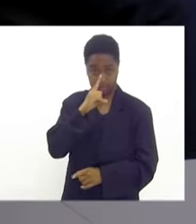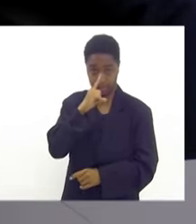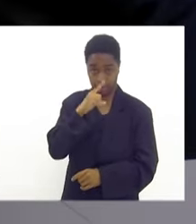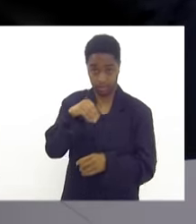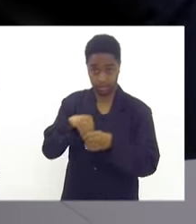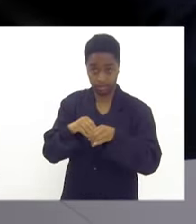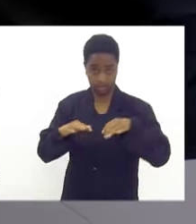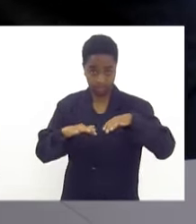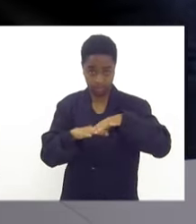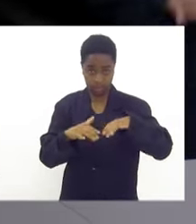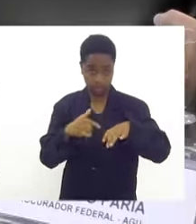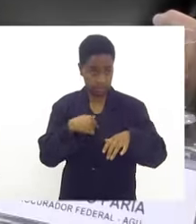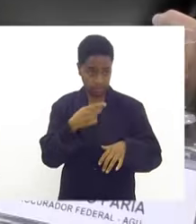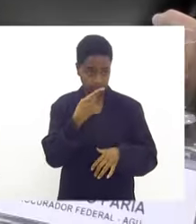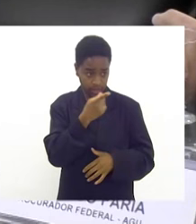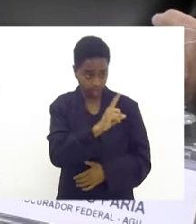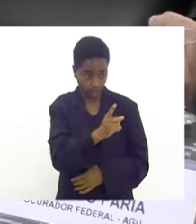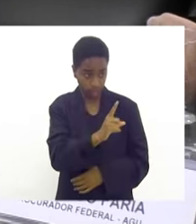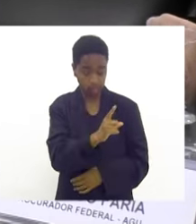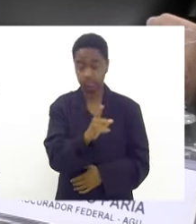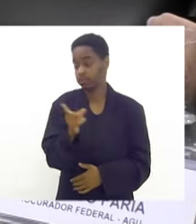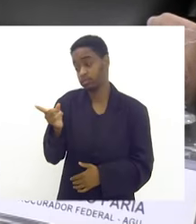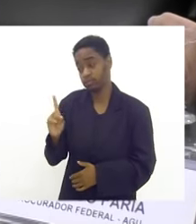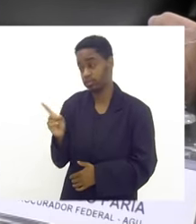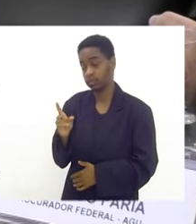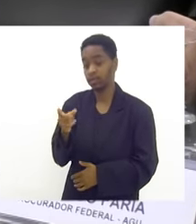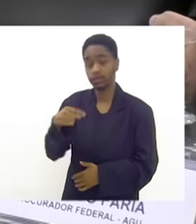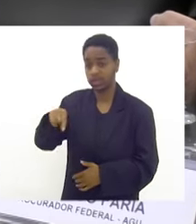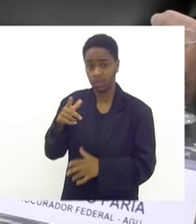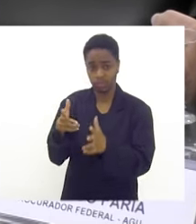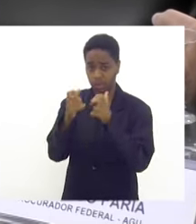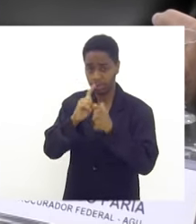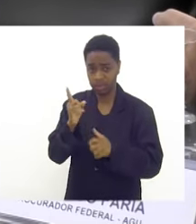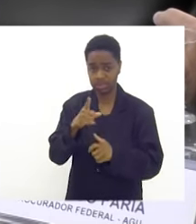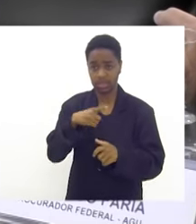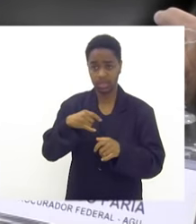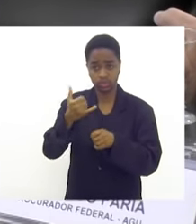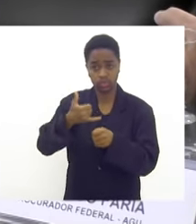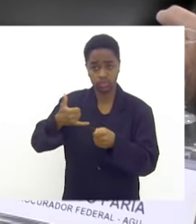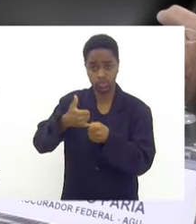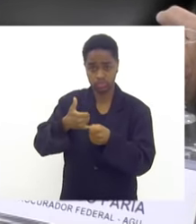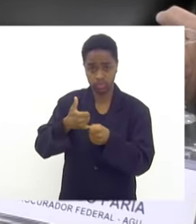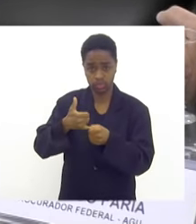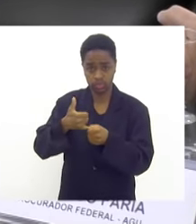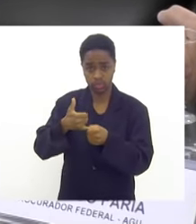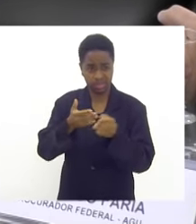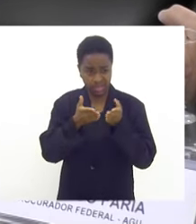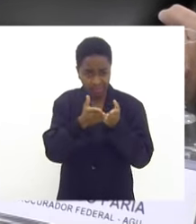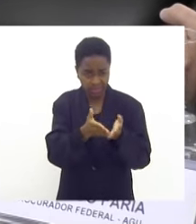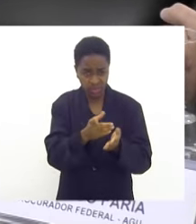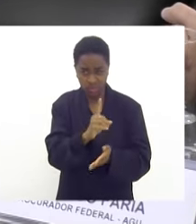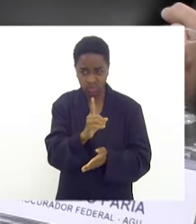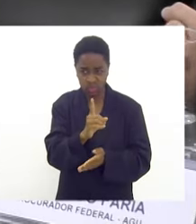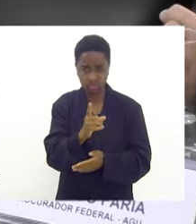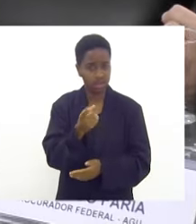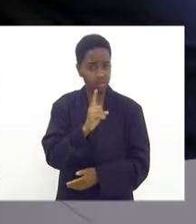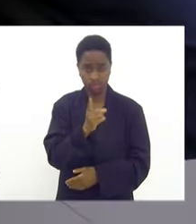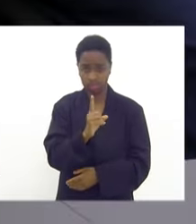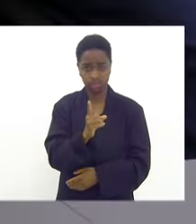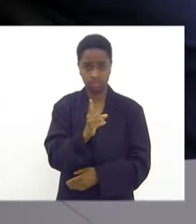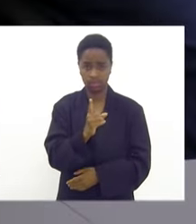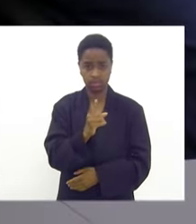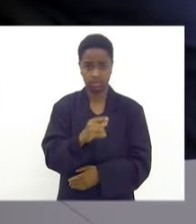Guanabara vocês não reconhece o Ibama não vê as dezenas de manchas de óleo por dia que tem na Baí de Guanabara de navios É não é porque não